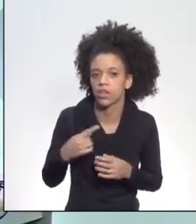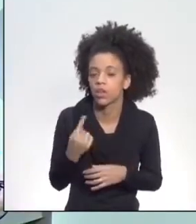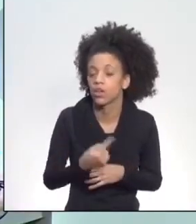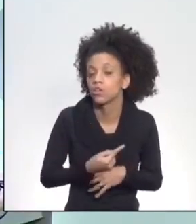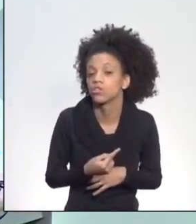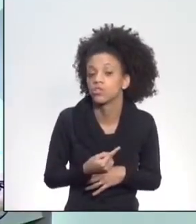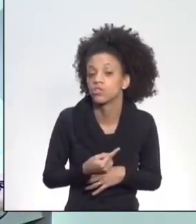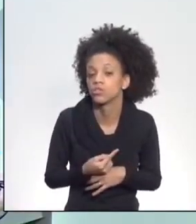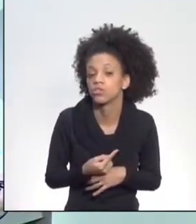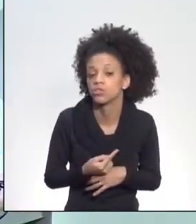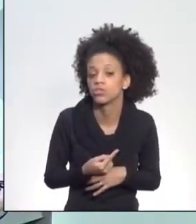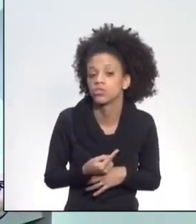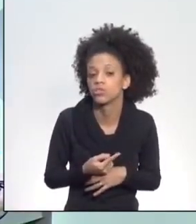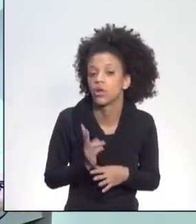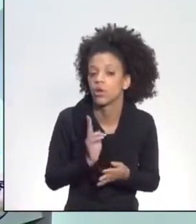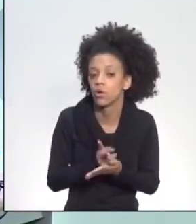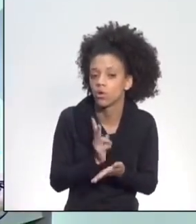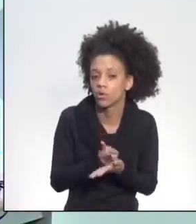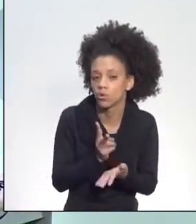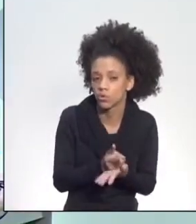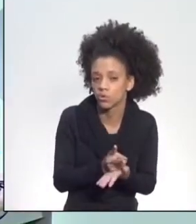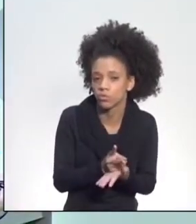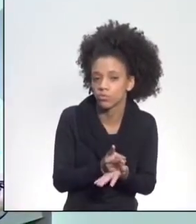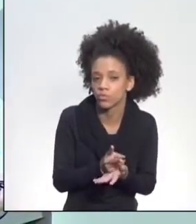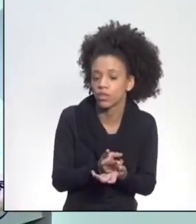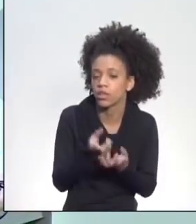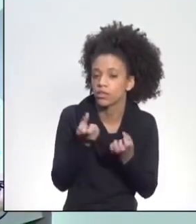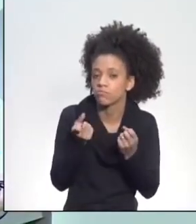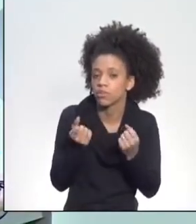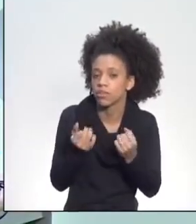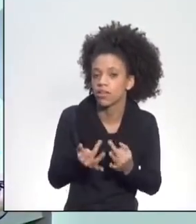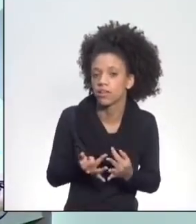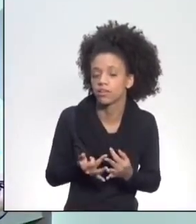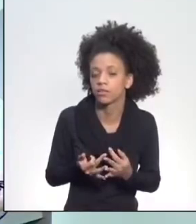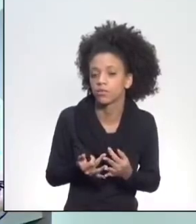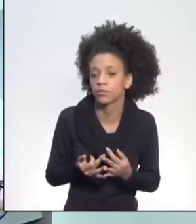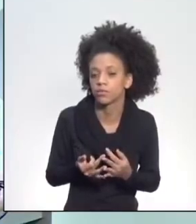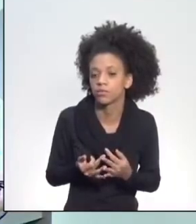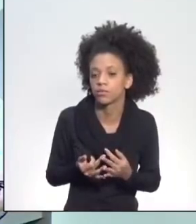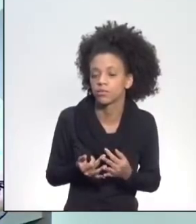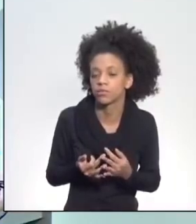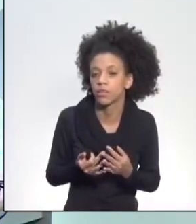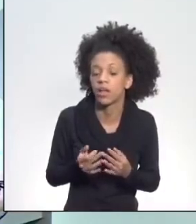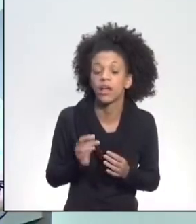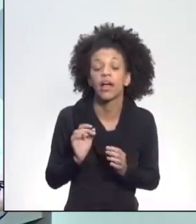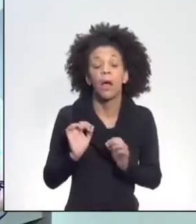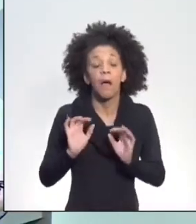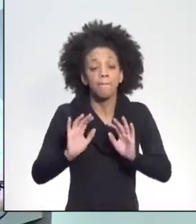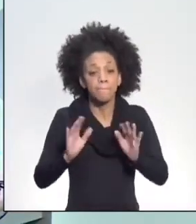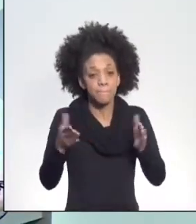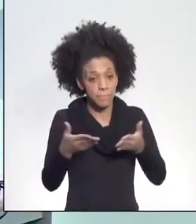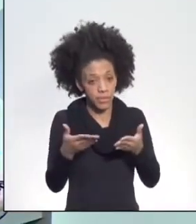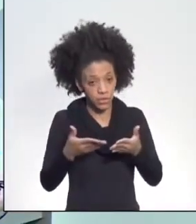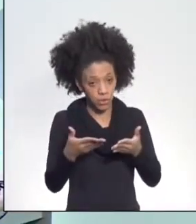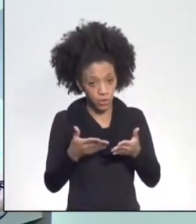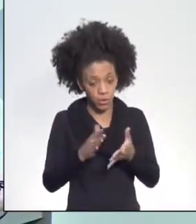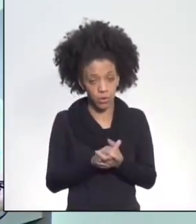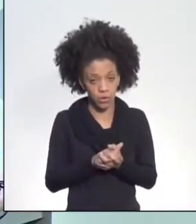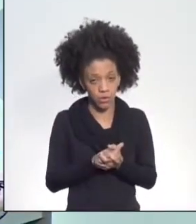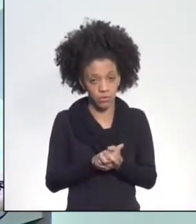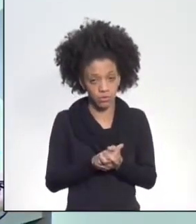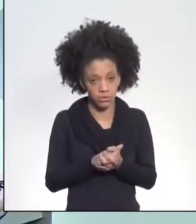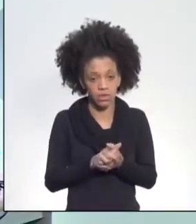vamos continuar aqui, então, falando um pouquinho, né, sobre essa questão. E agora, gente, que a gente já falou um pouquinho